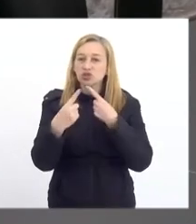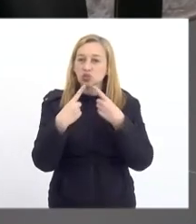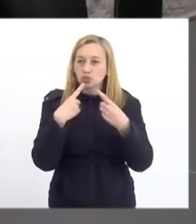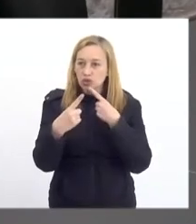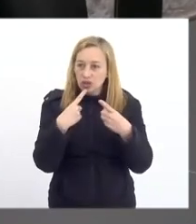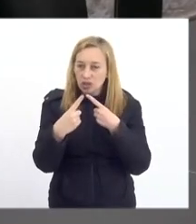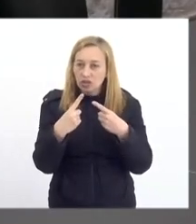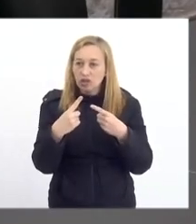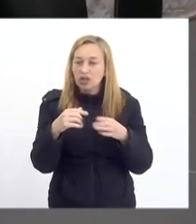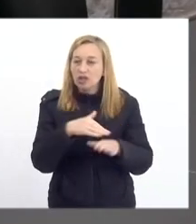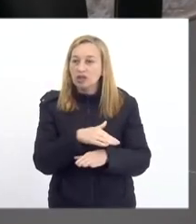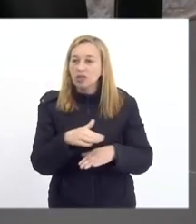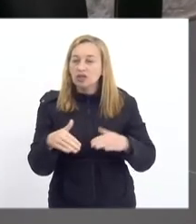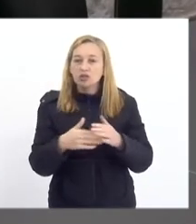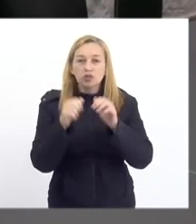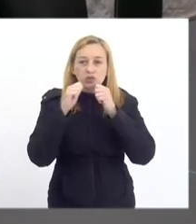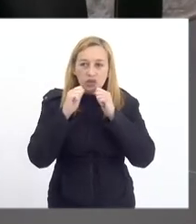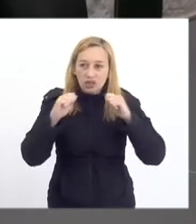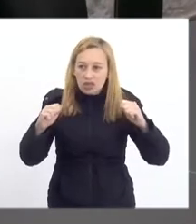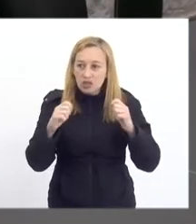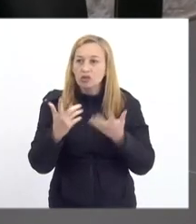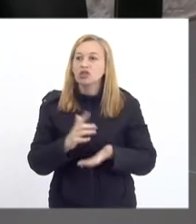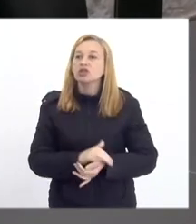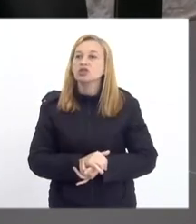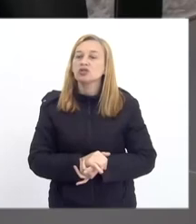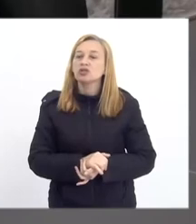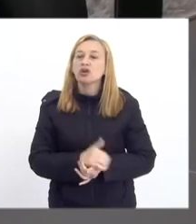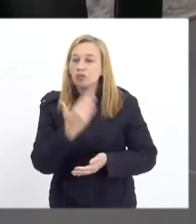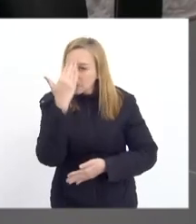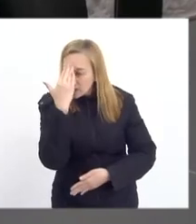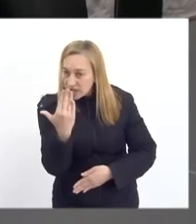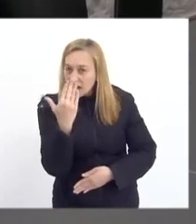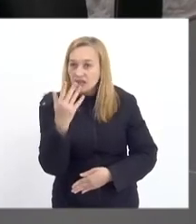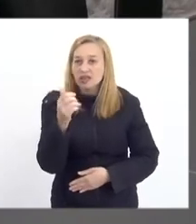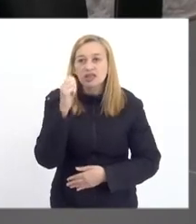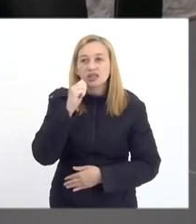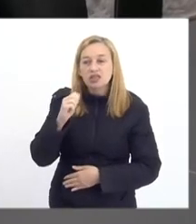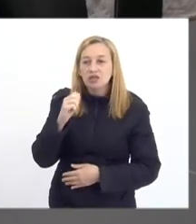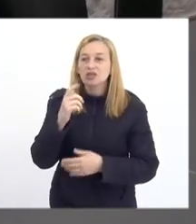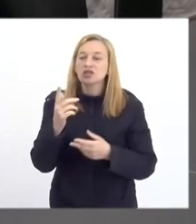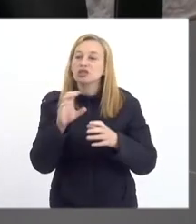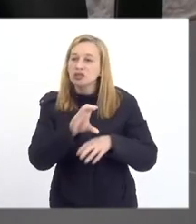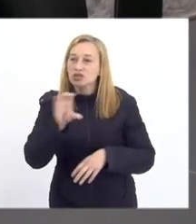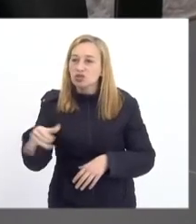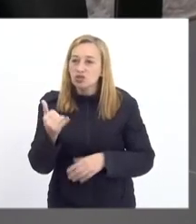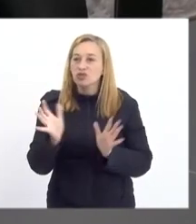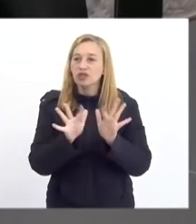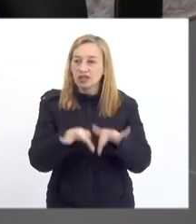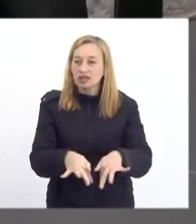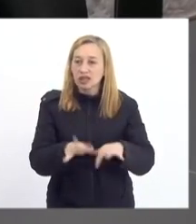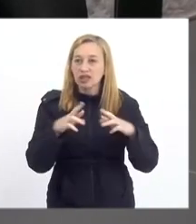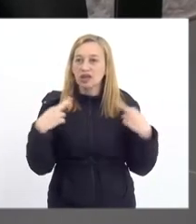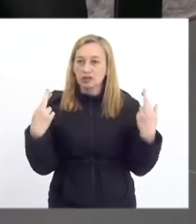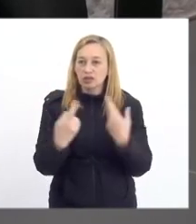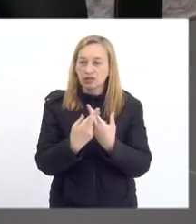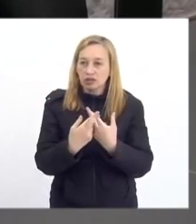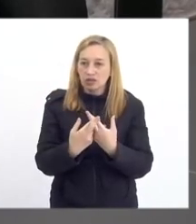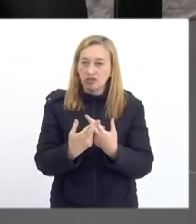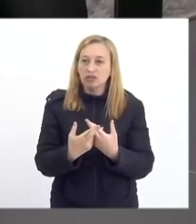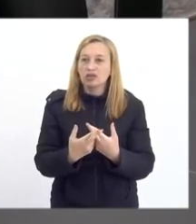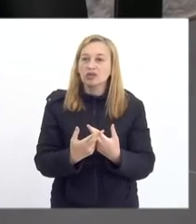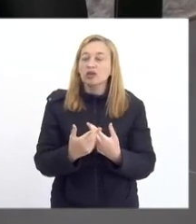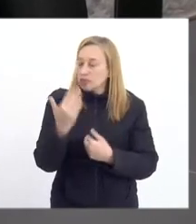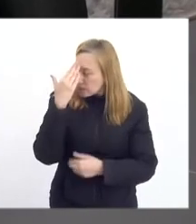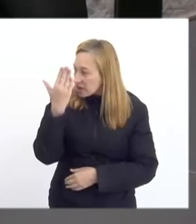Os senhoras e senhores assessores e assessoras, obrigado, assessoria da CCJ. Está encerrada. Até breve, pessoal. A nossa